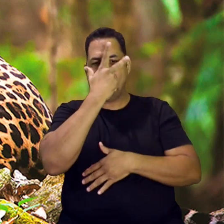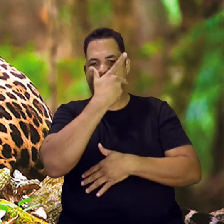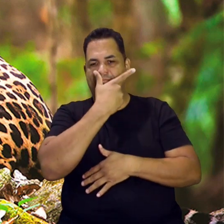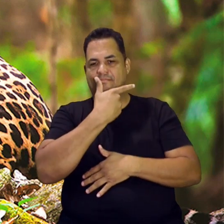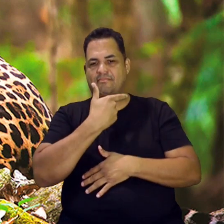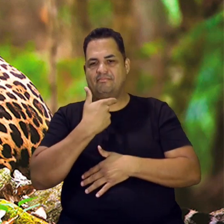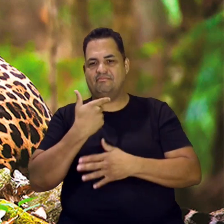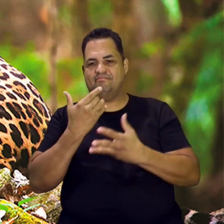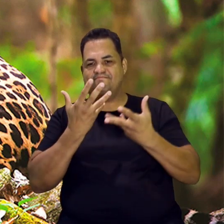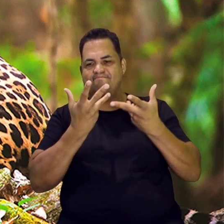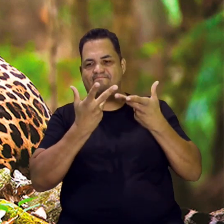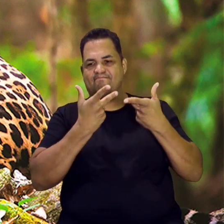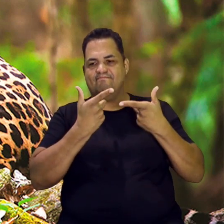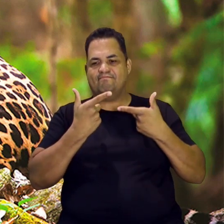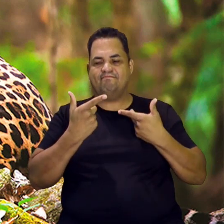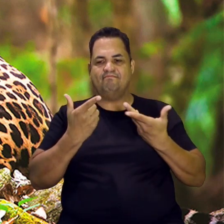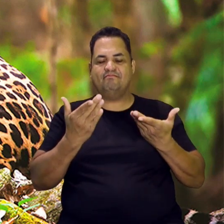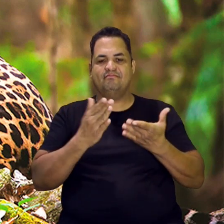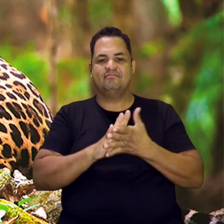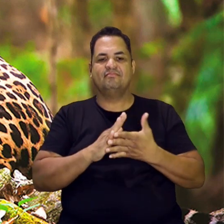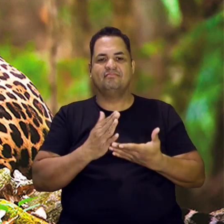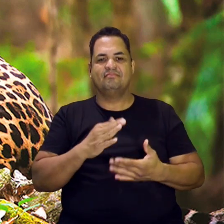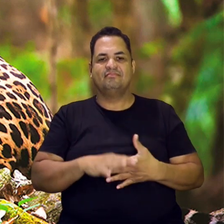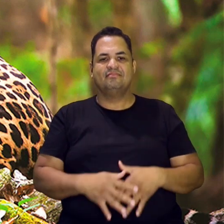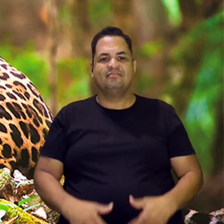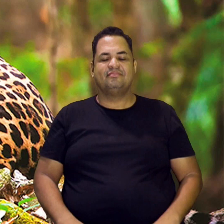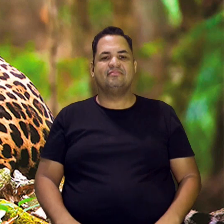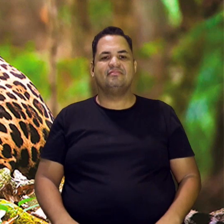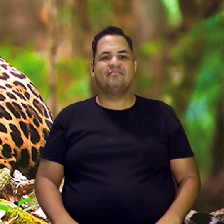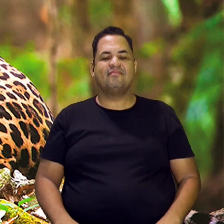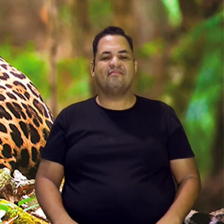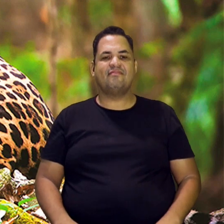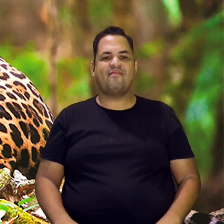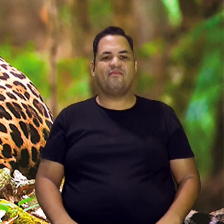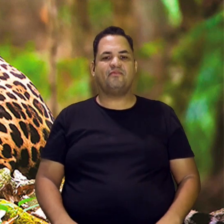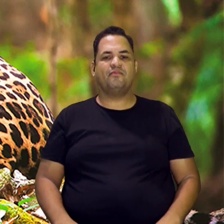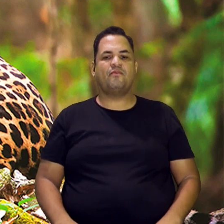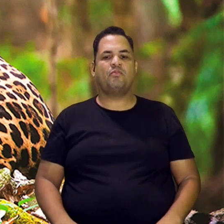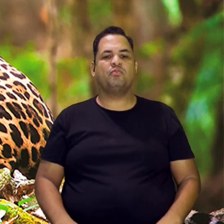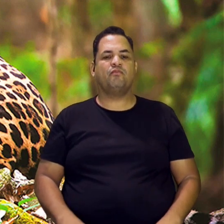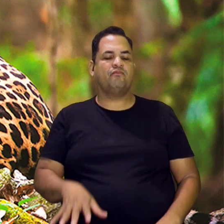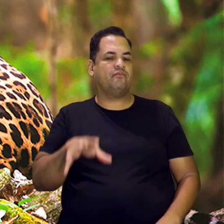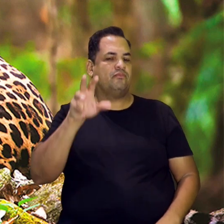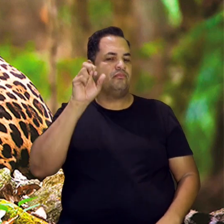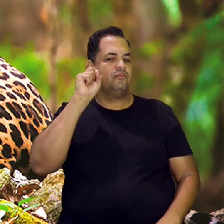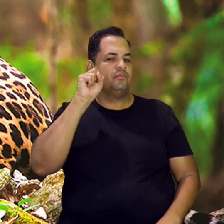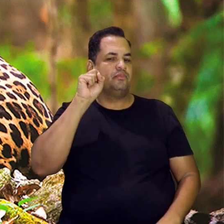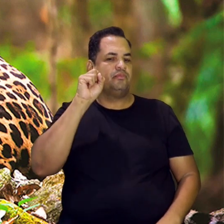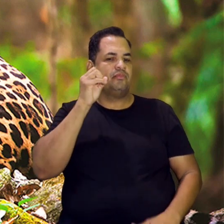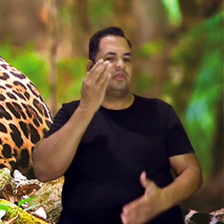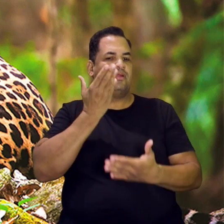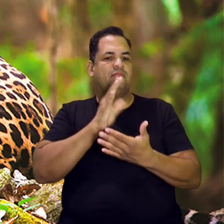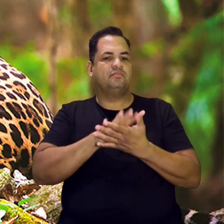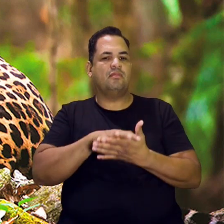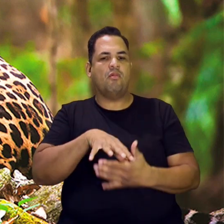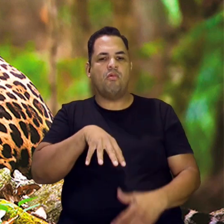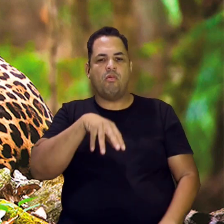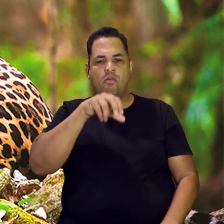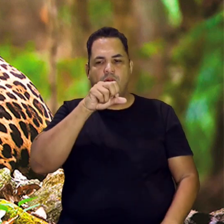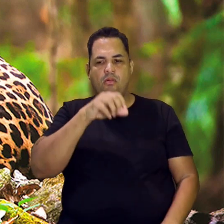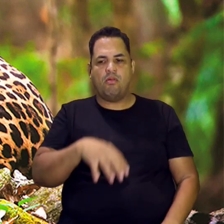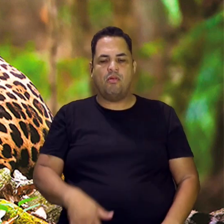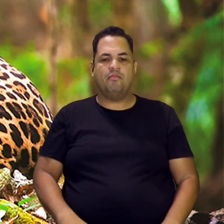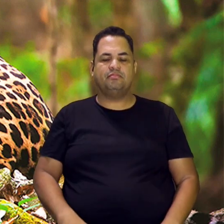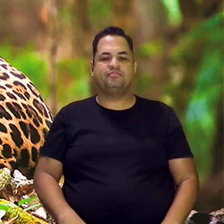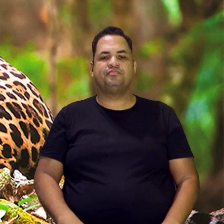belíssima, maravilhosa. Gente, que caninos, hein? Que caninos. Eu já ouvi o esturro de uma onça, ainda